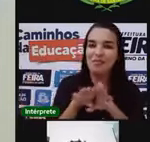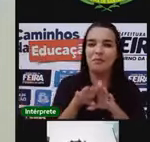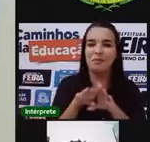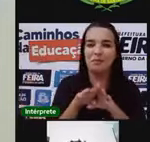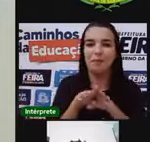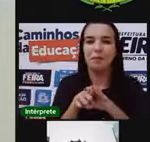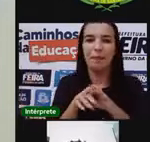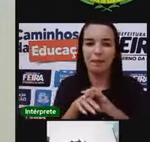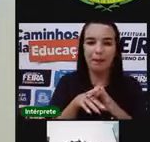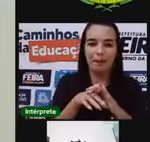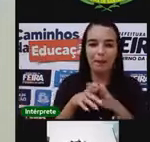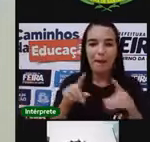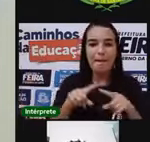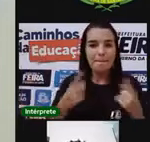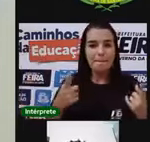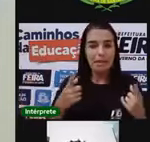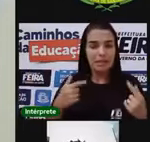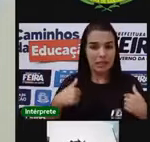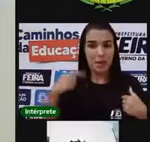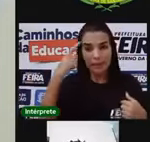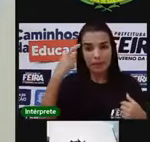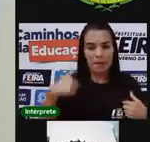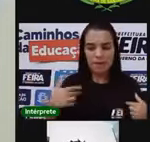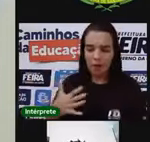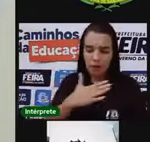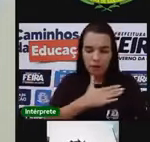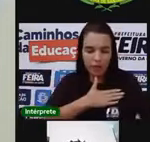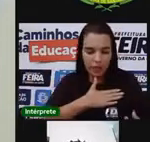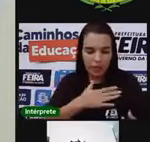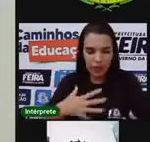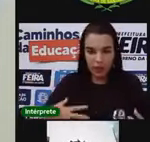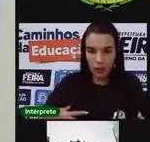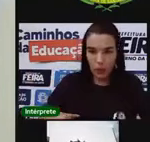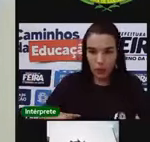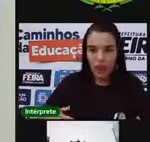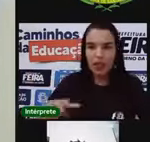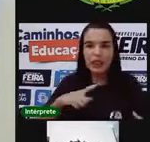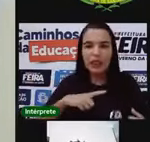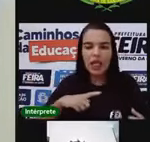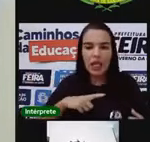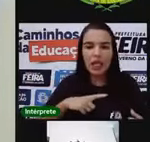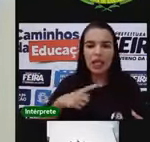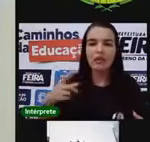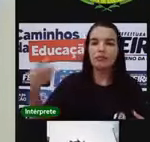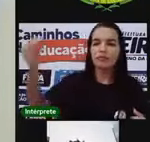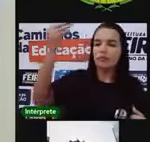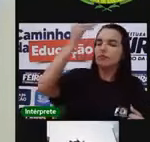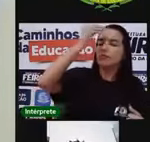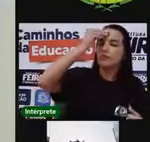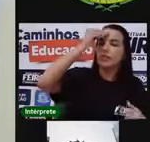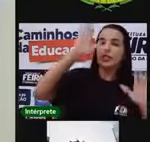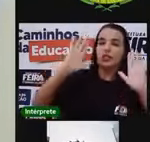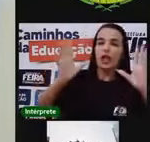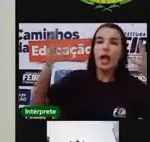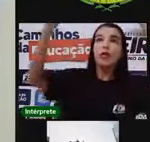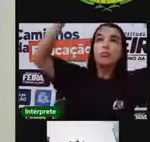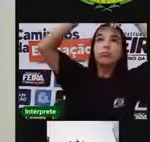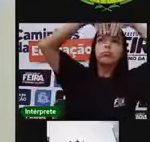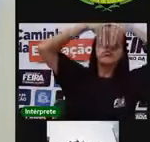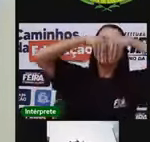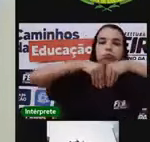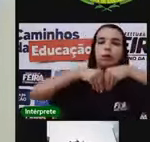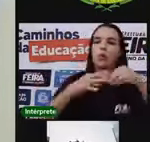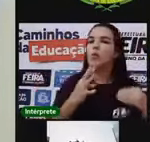filho estando preparado para a sororidade, para a alteridade, para a equidade, ele vai usar bem